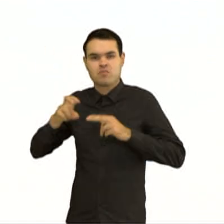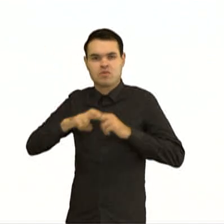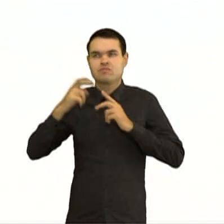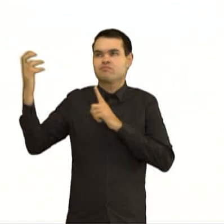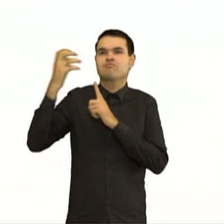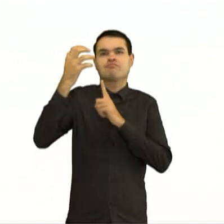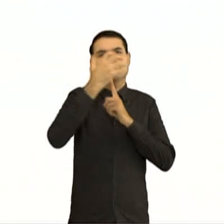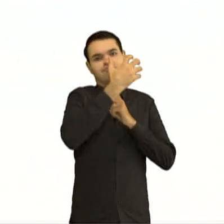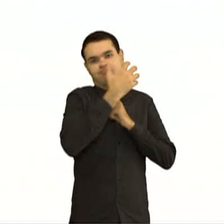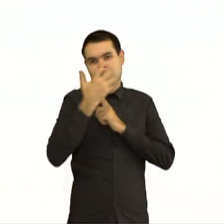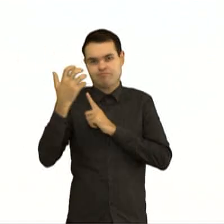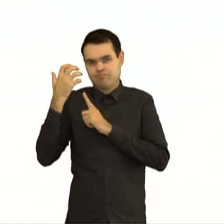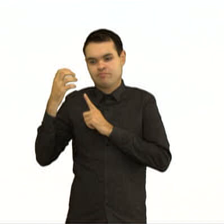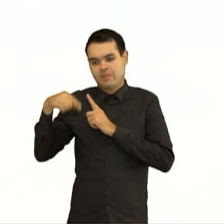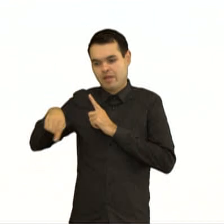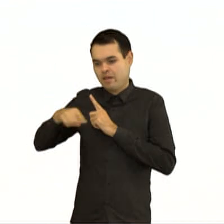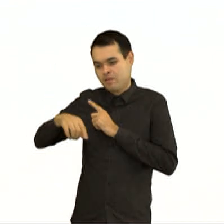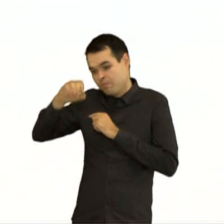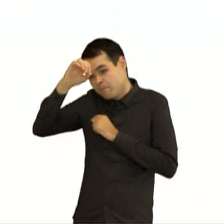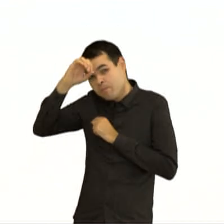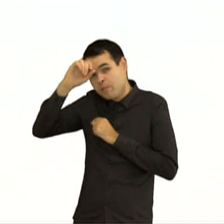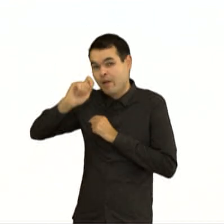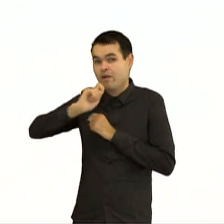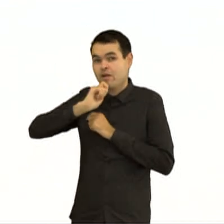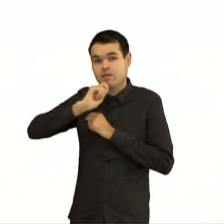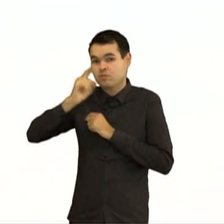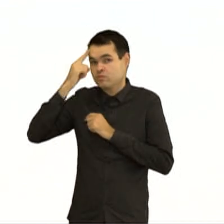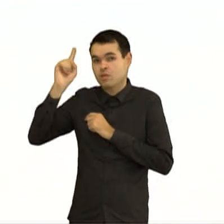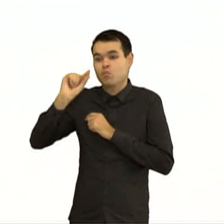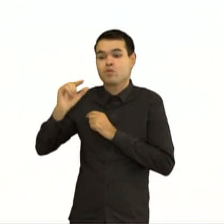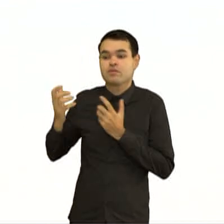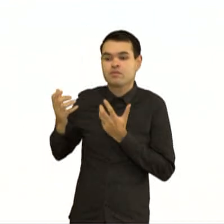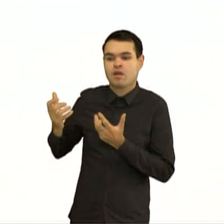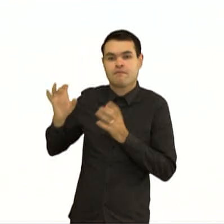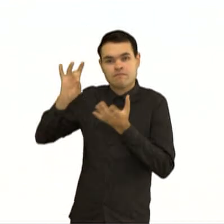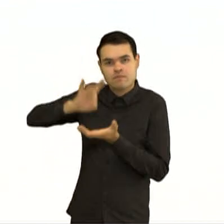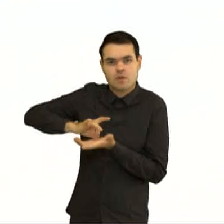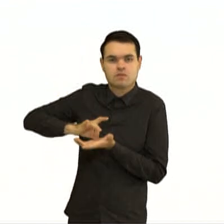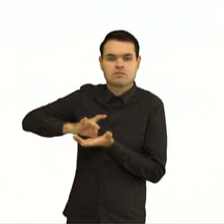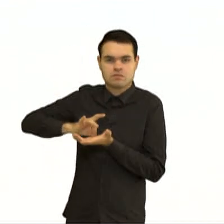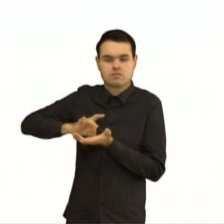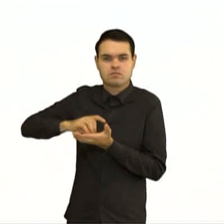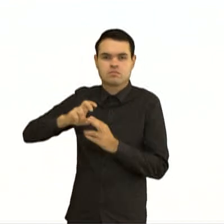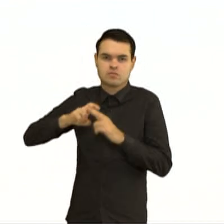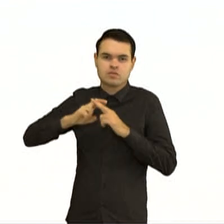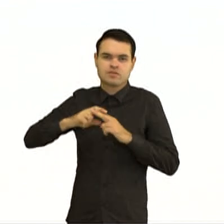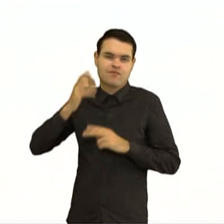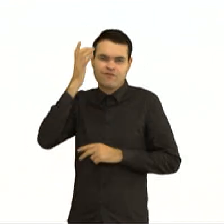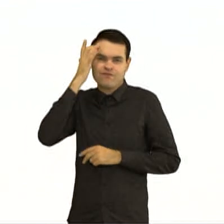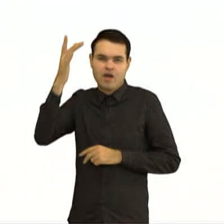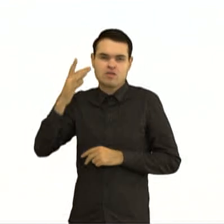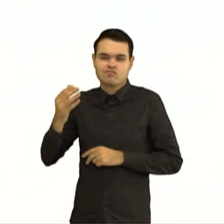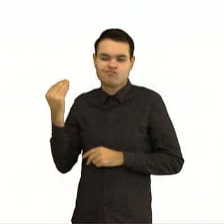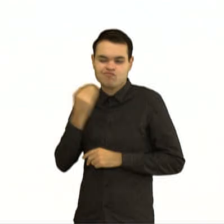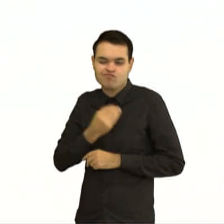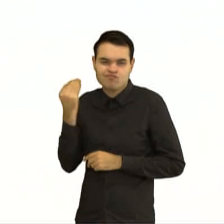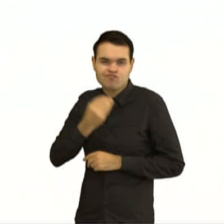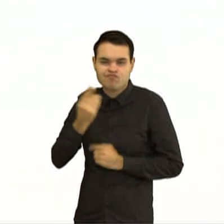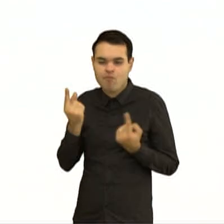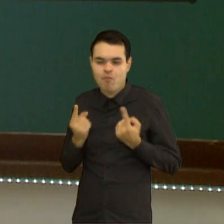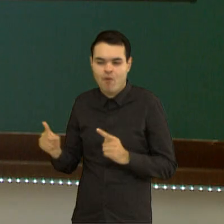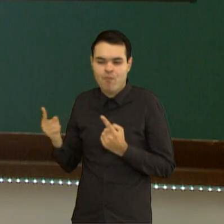vulneráveis por ainda não saberem realmente o que querem, sendo facilmente influenciadas